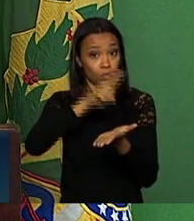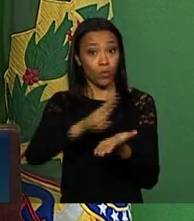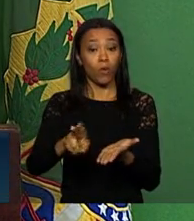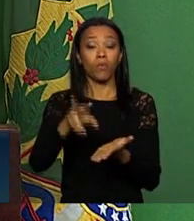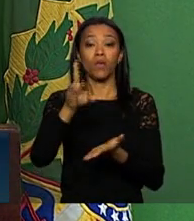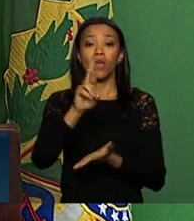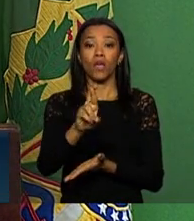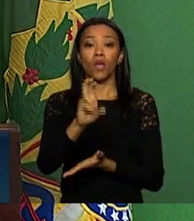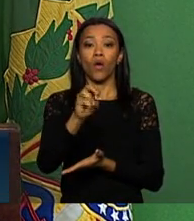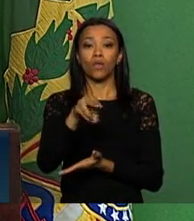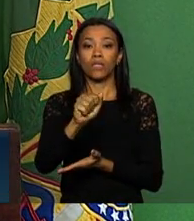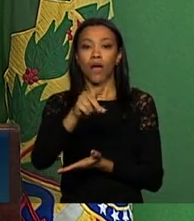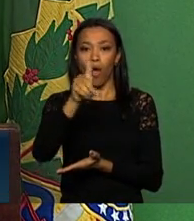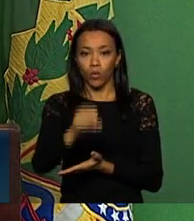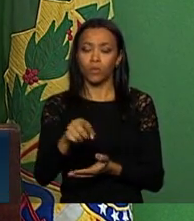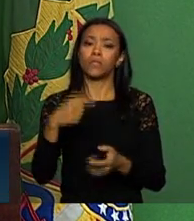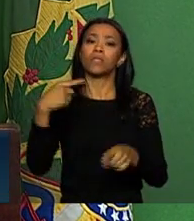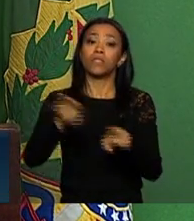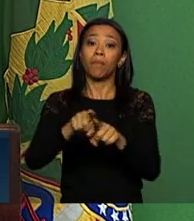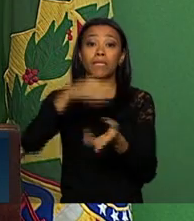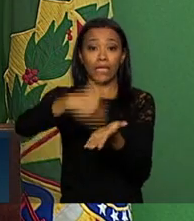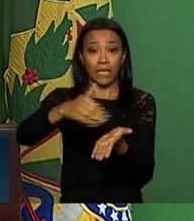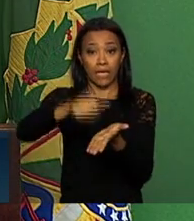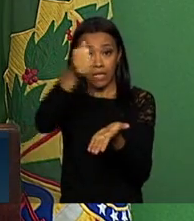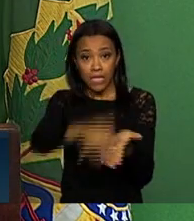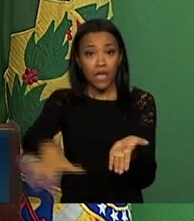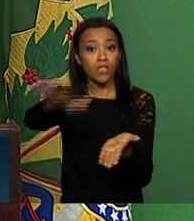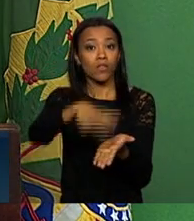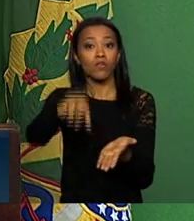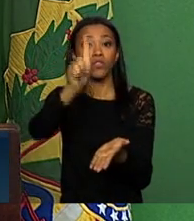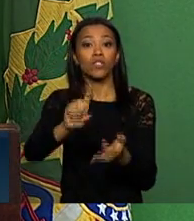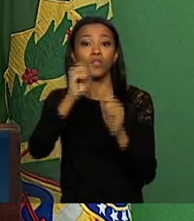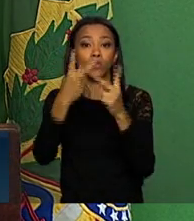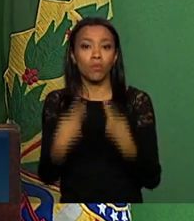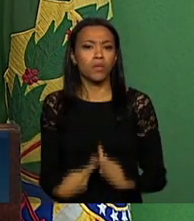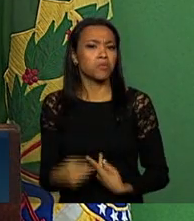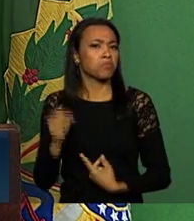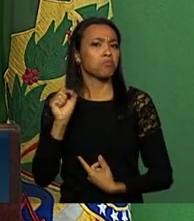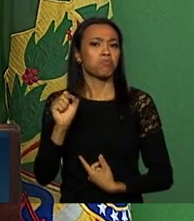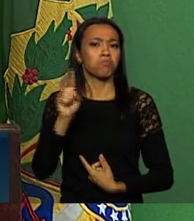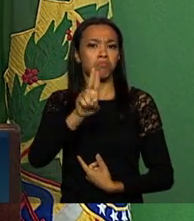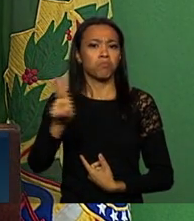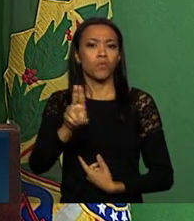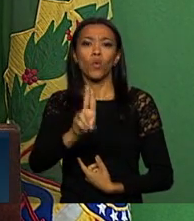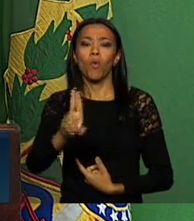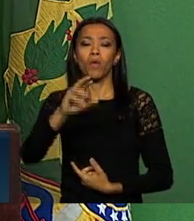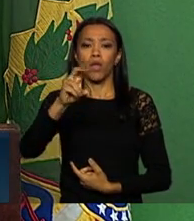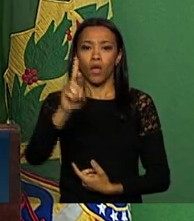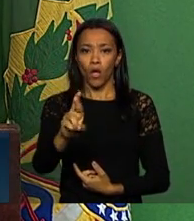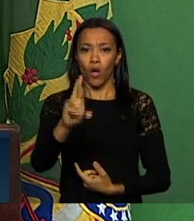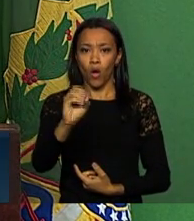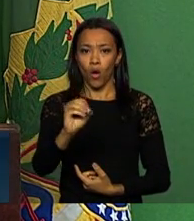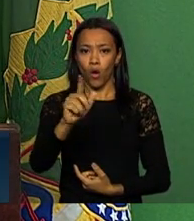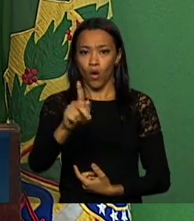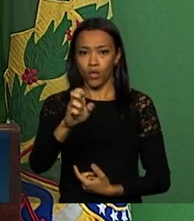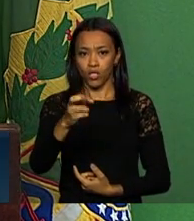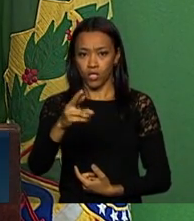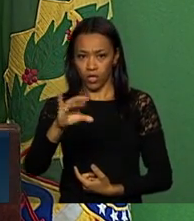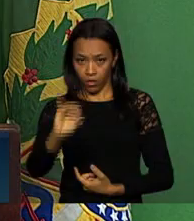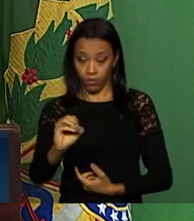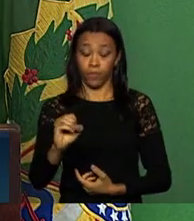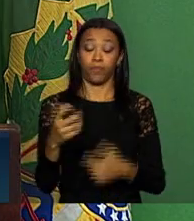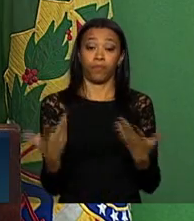Barros e a secretaria nacional de Direitos Humanos por Rogério sotil o